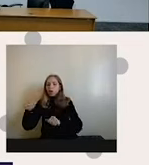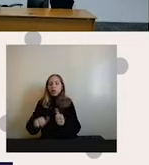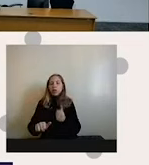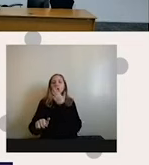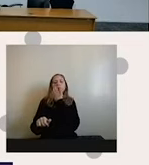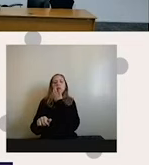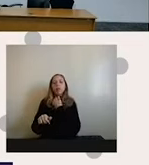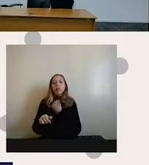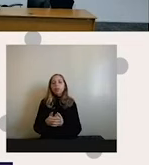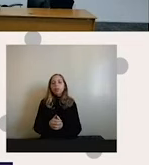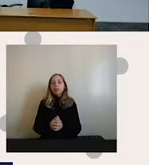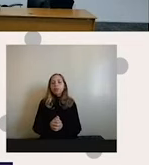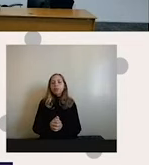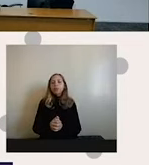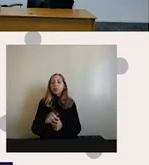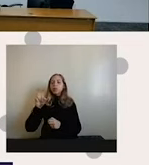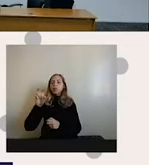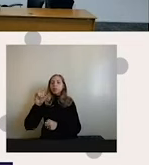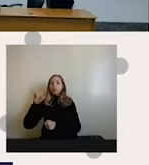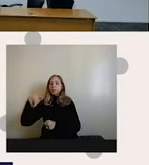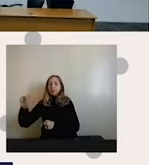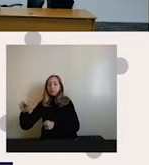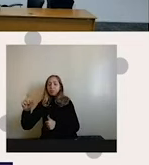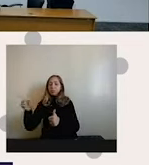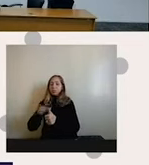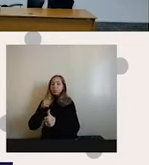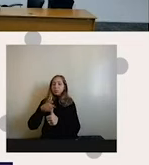O primeiro problema é o diagnóstico.